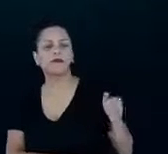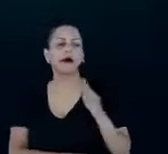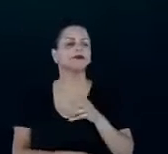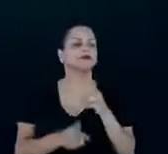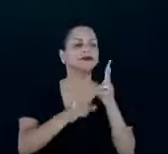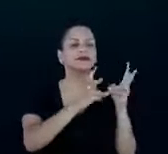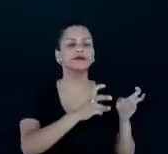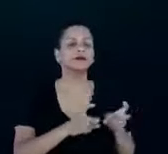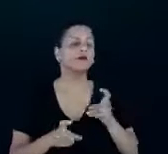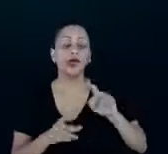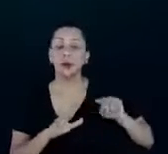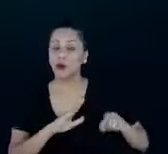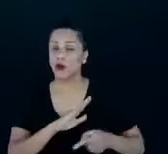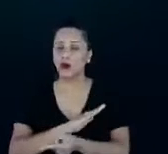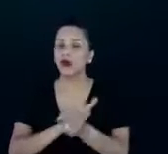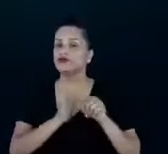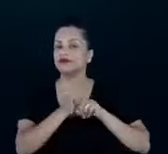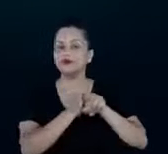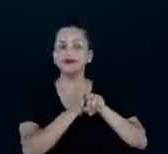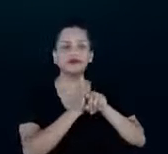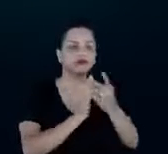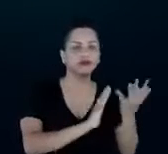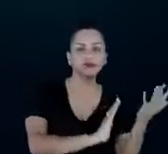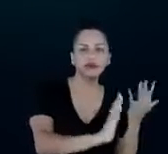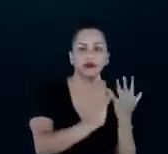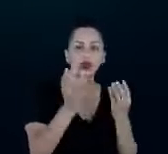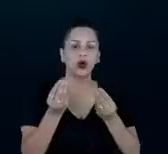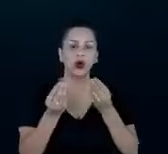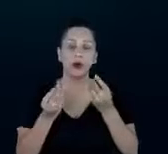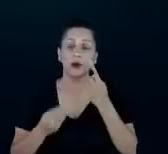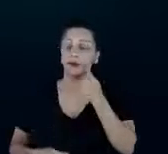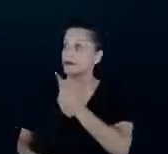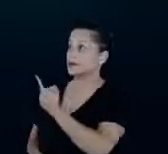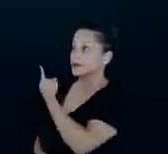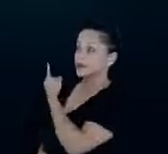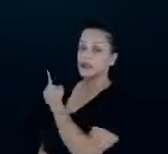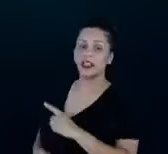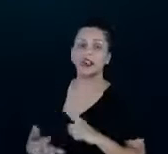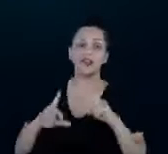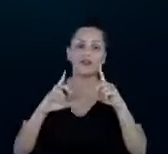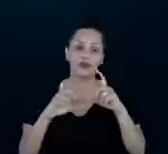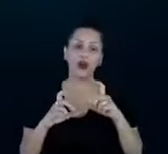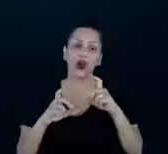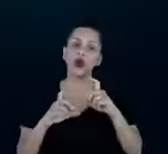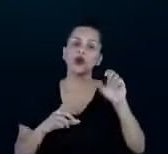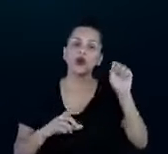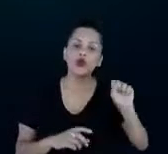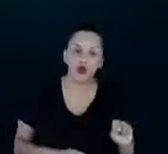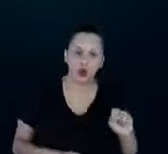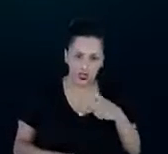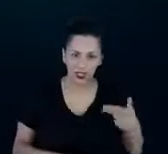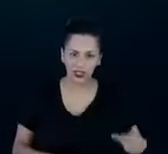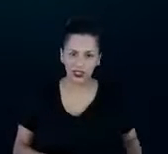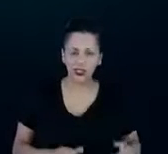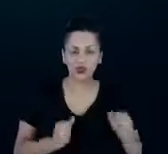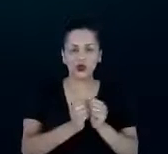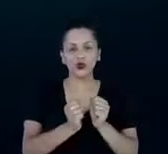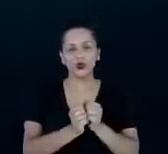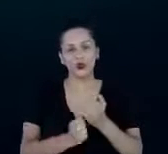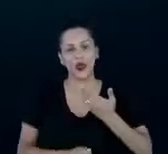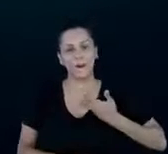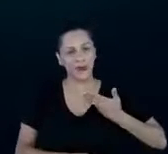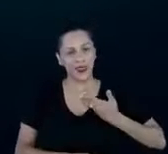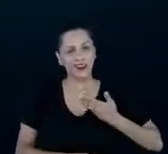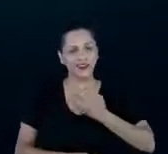só que uma foto minha na cidade de shenzhen e no sul da China andando junto com até um caro amigo David